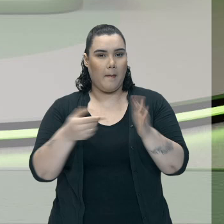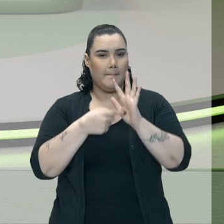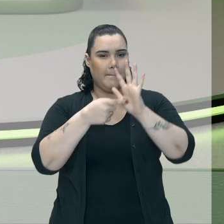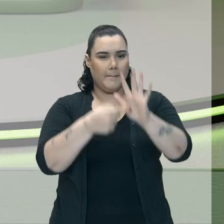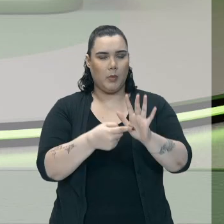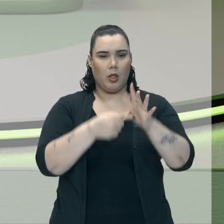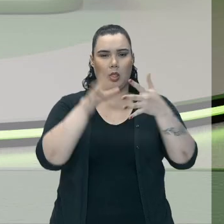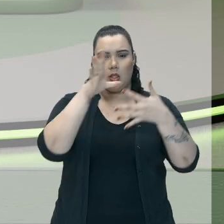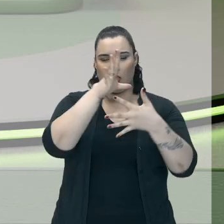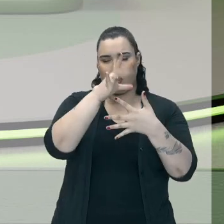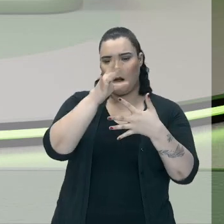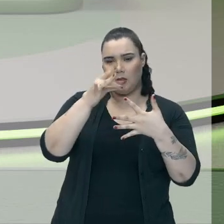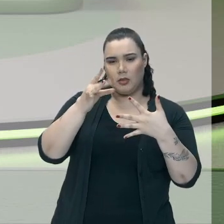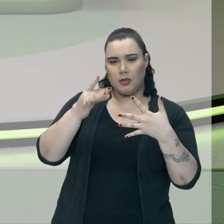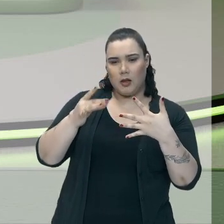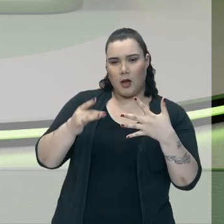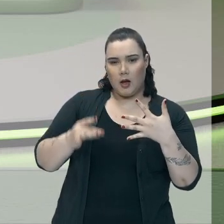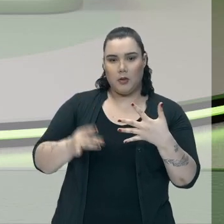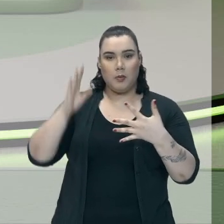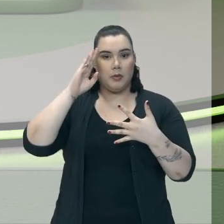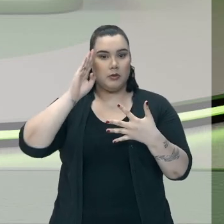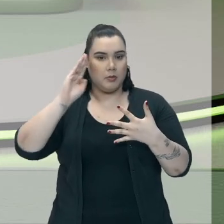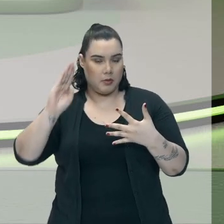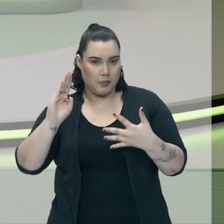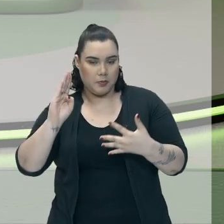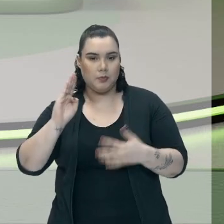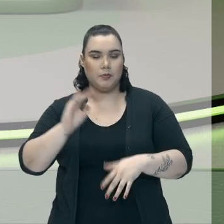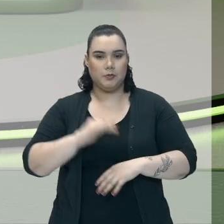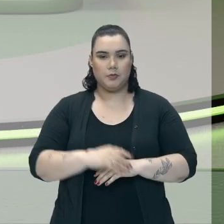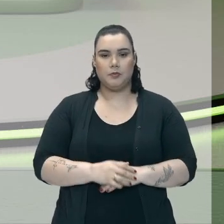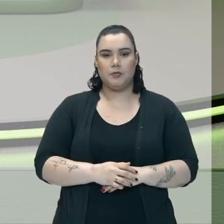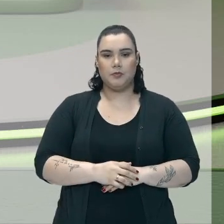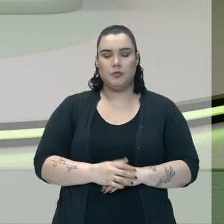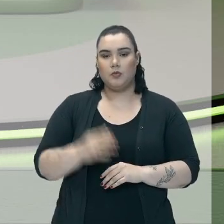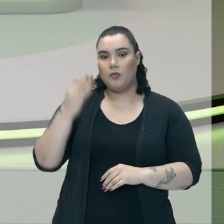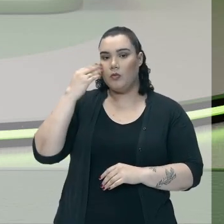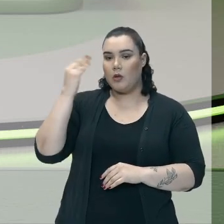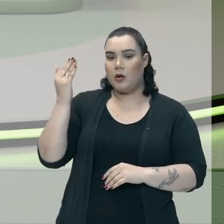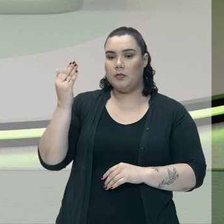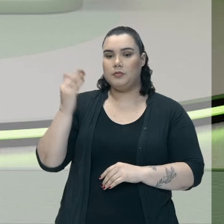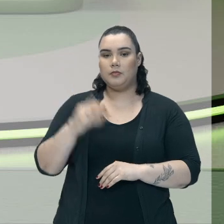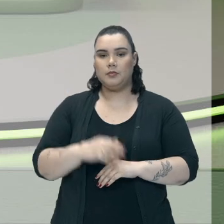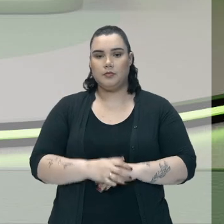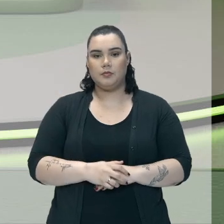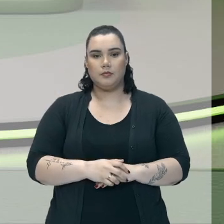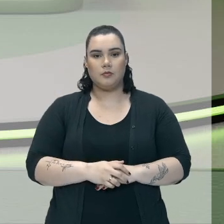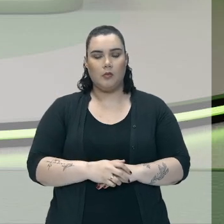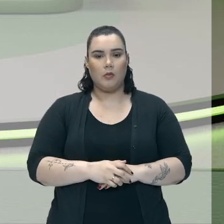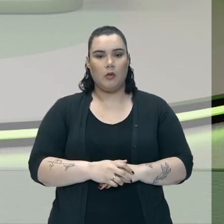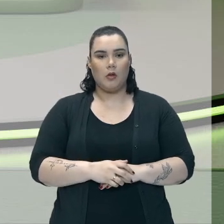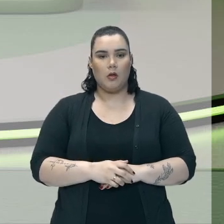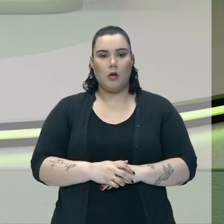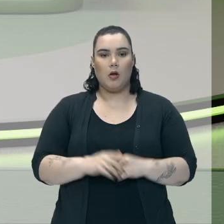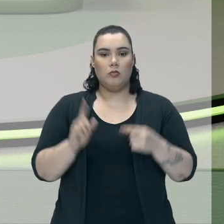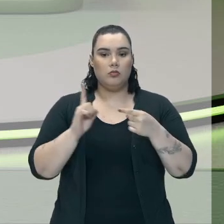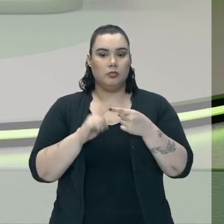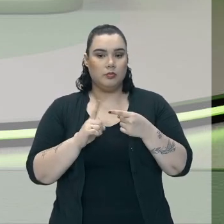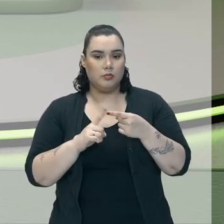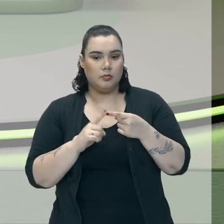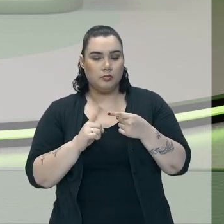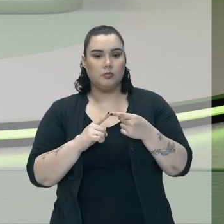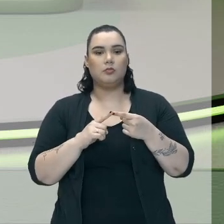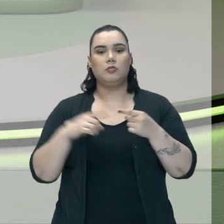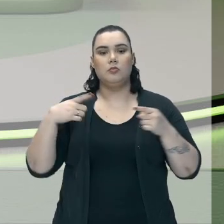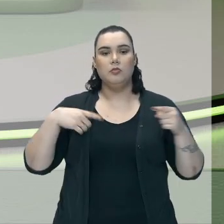conhecer esses principais ramos que nós temos na astronomia. Vamos começar então por um que está